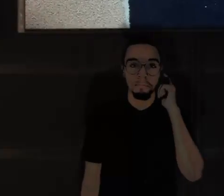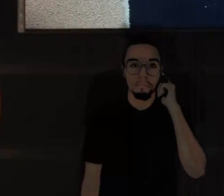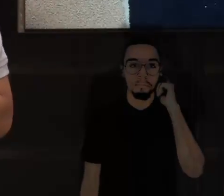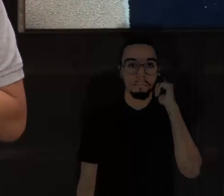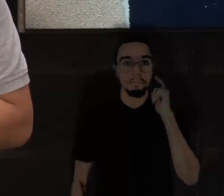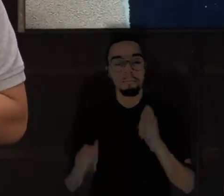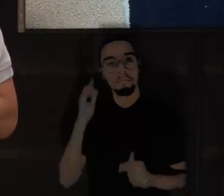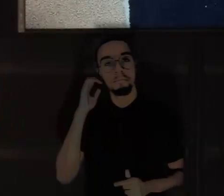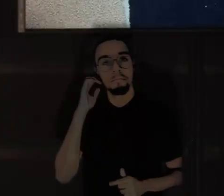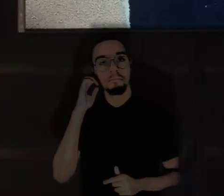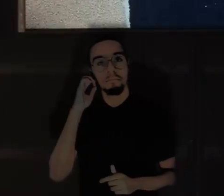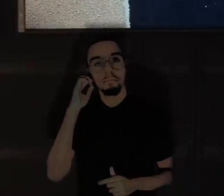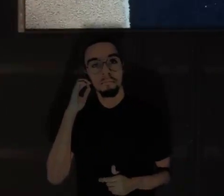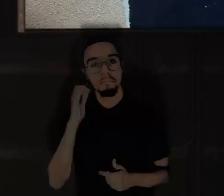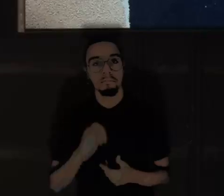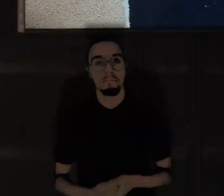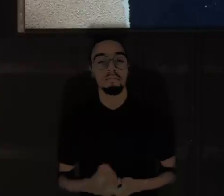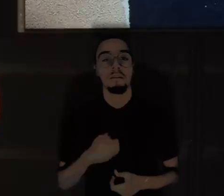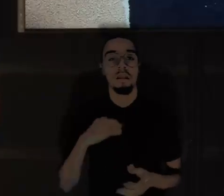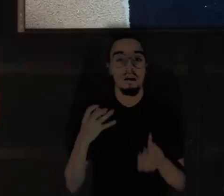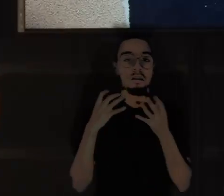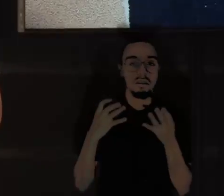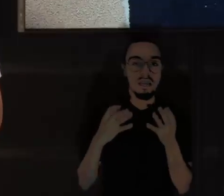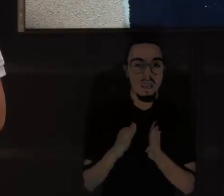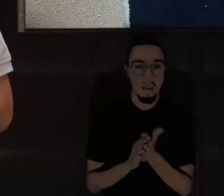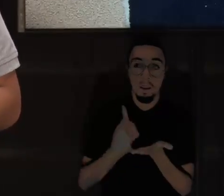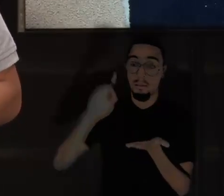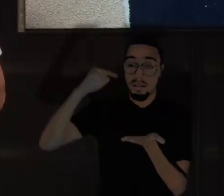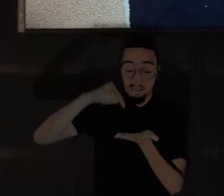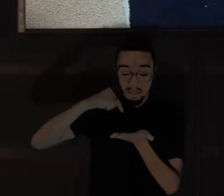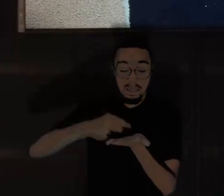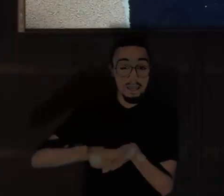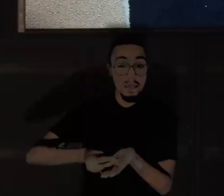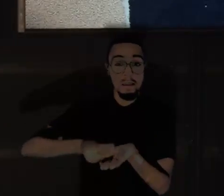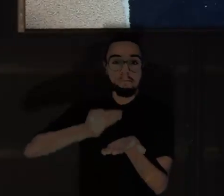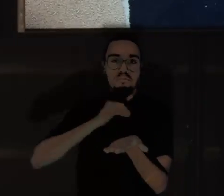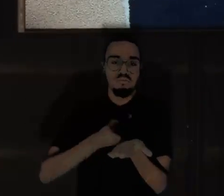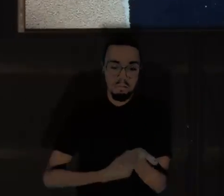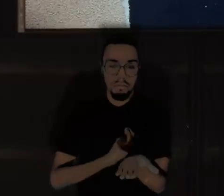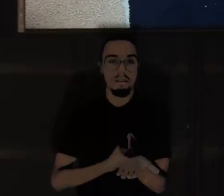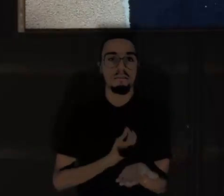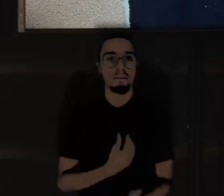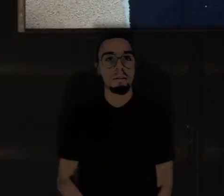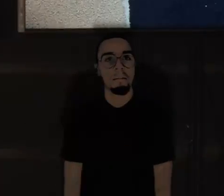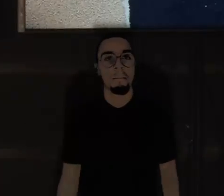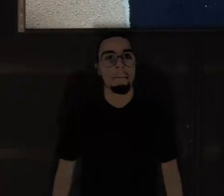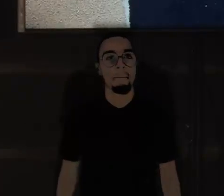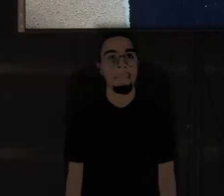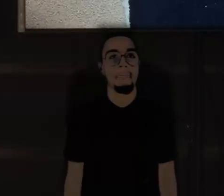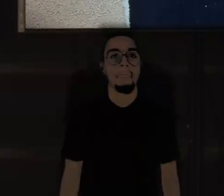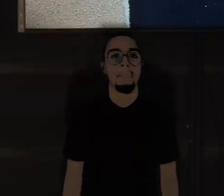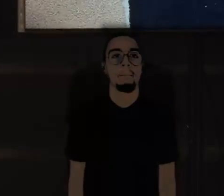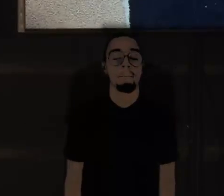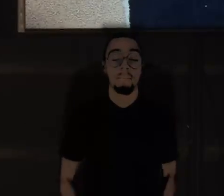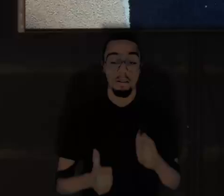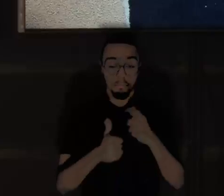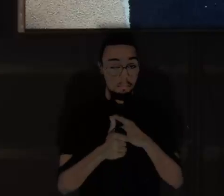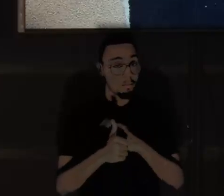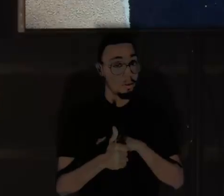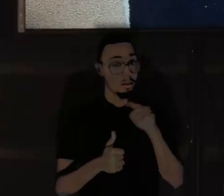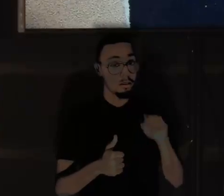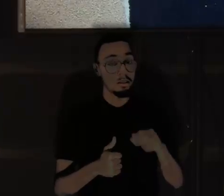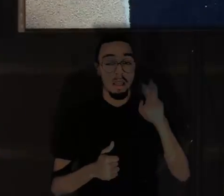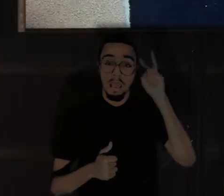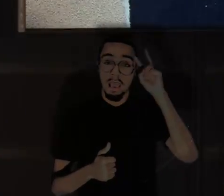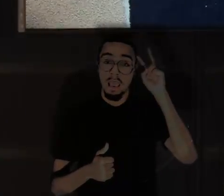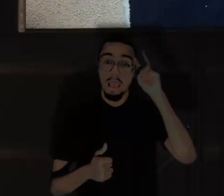Eu quero alimentar da minha vida com a palavra. A primeira coisa que você tem que guardar é que o seu chamado, ele tem